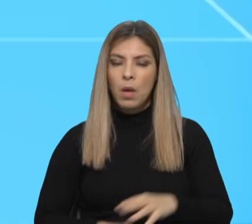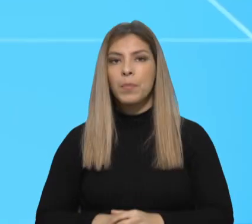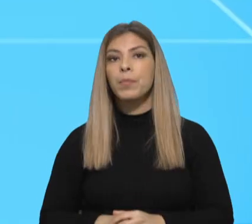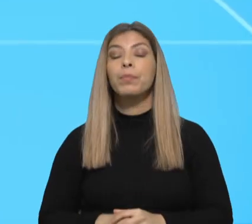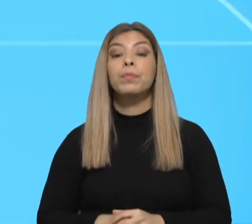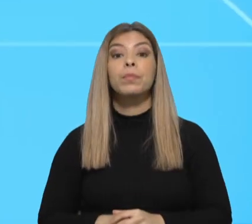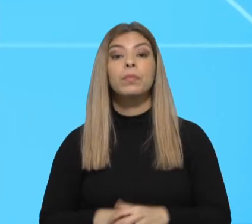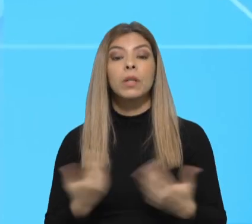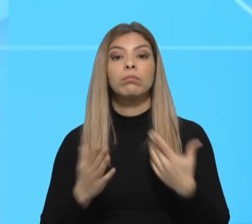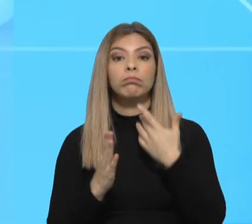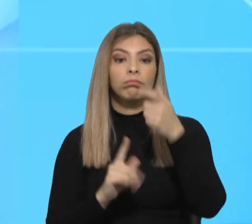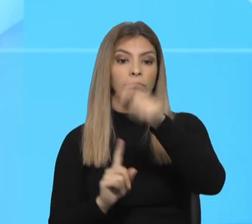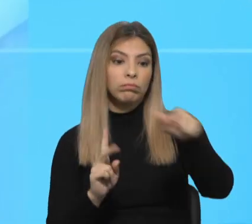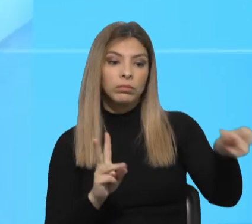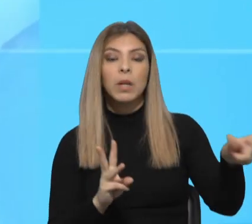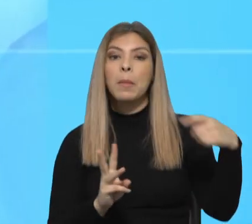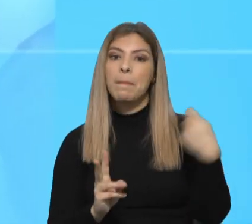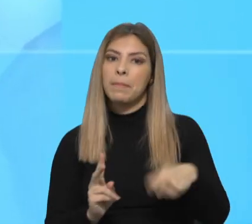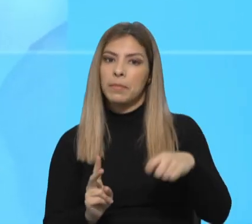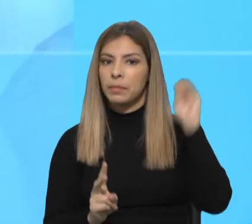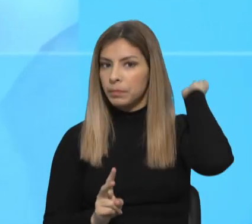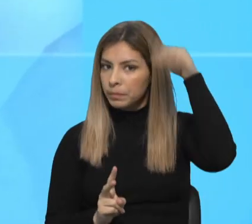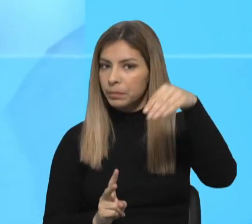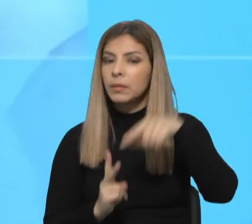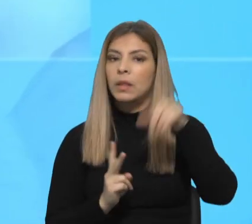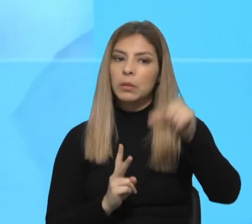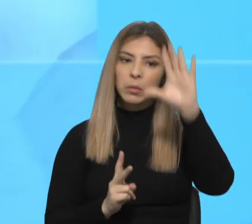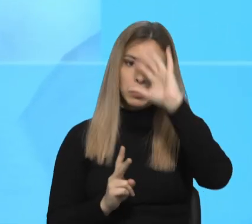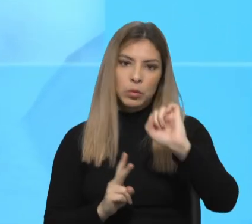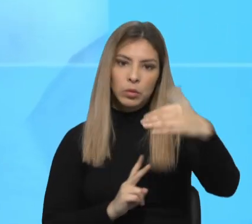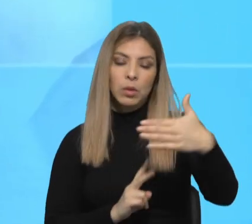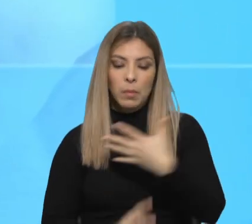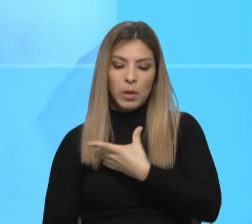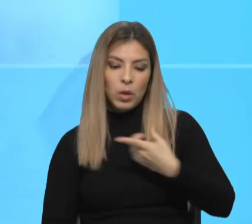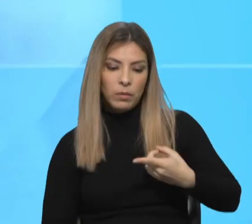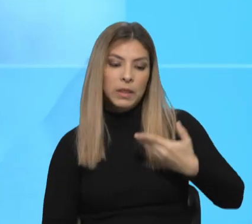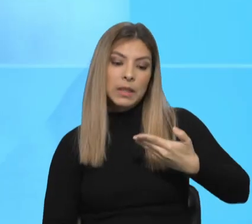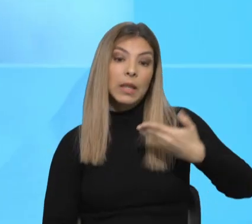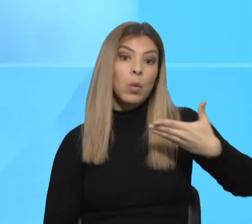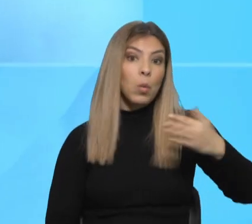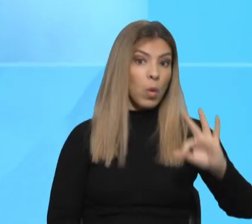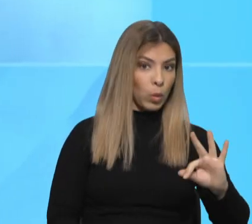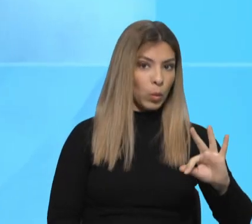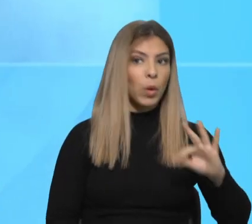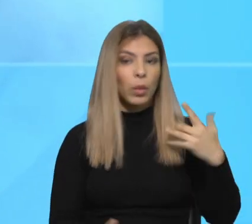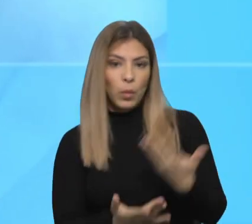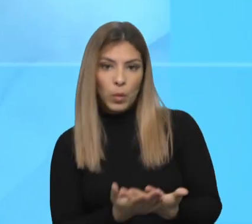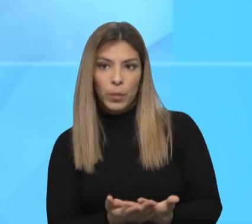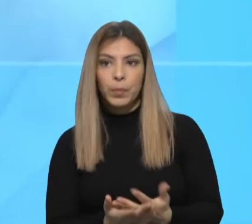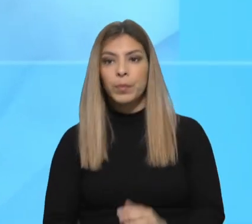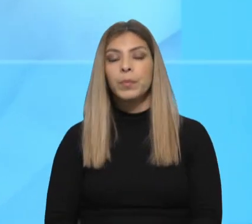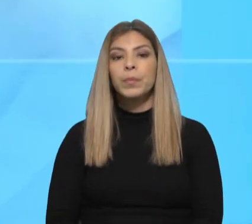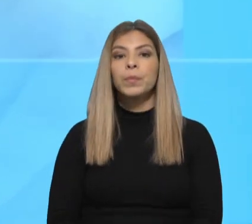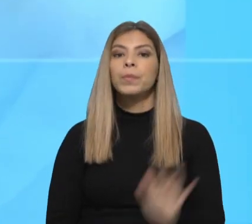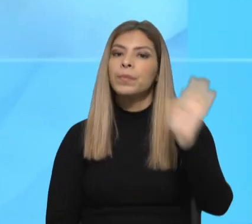as biografias dos presidentes da República e primeiros-ministros desde 1974. Boa tarde,